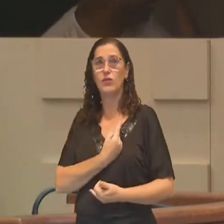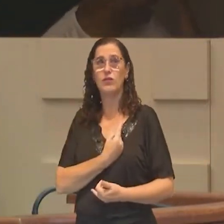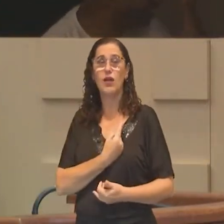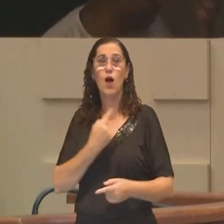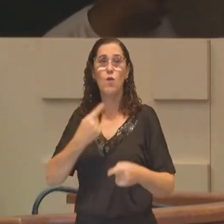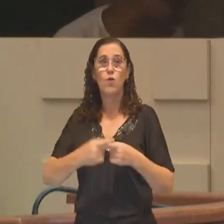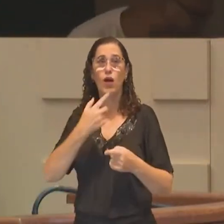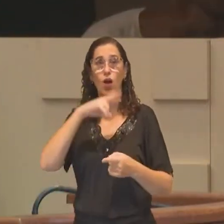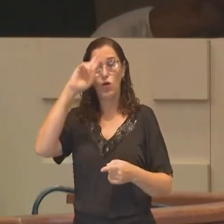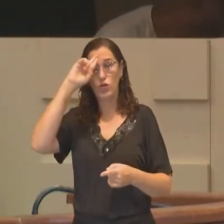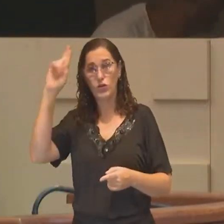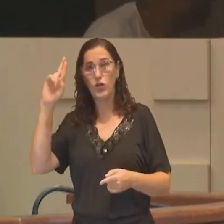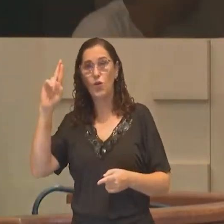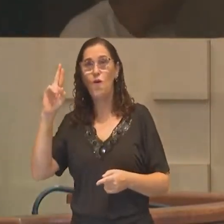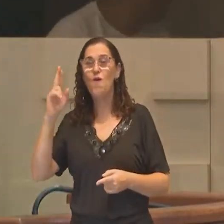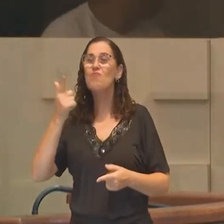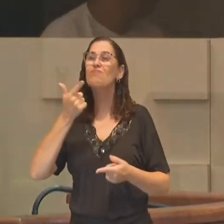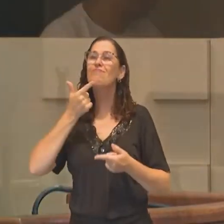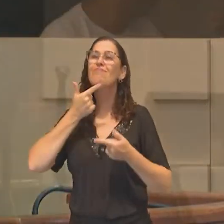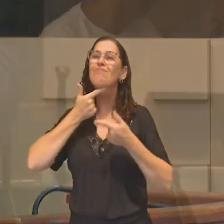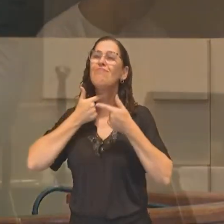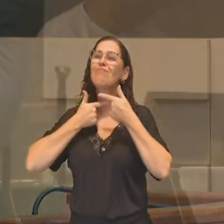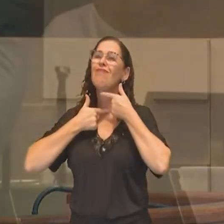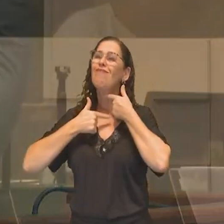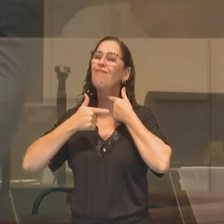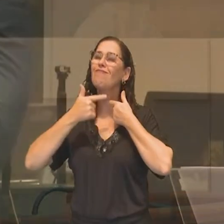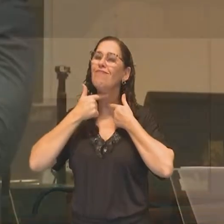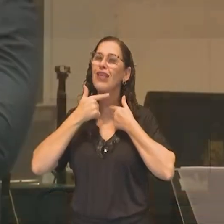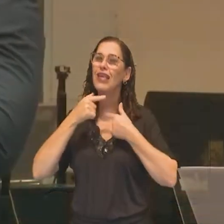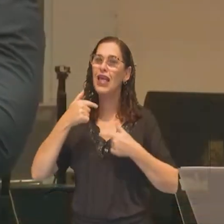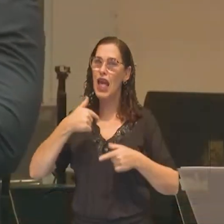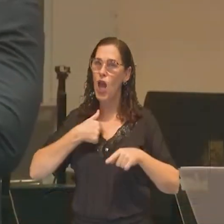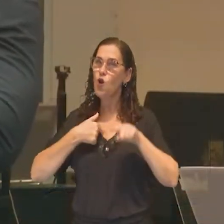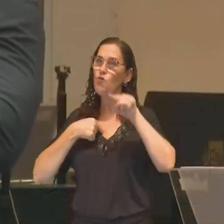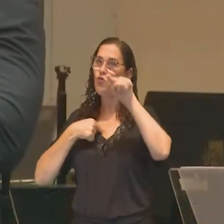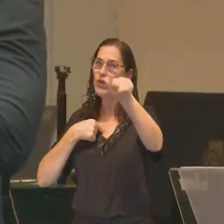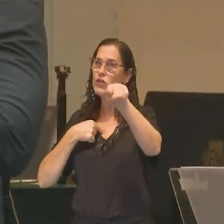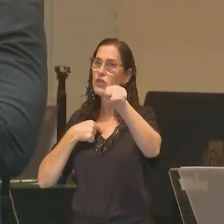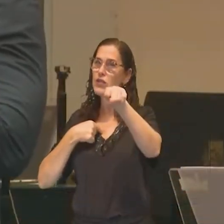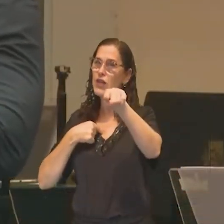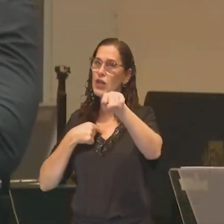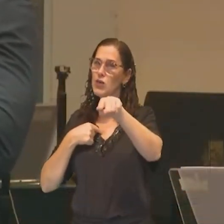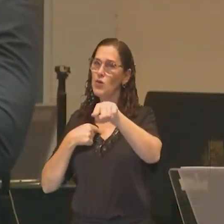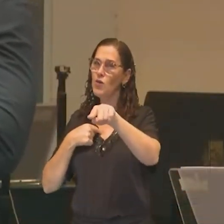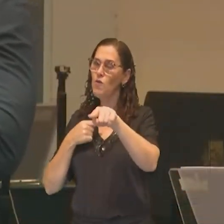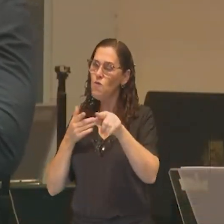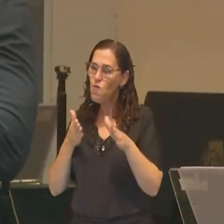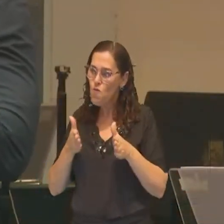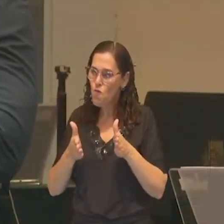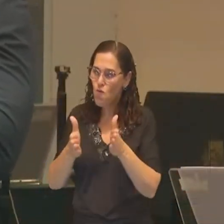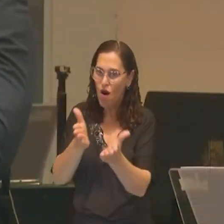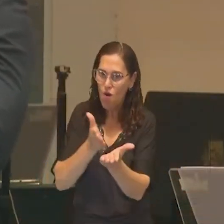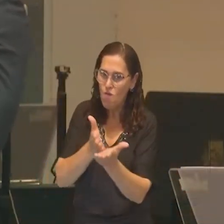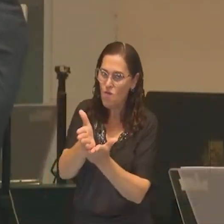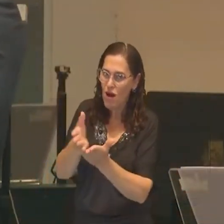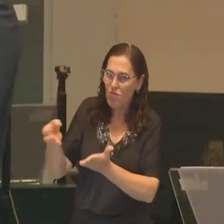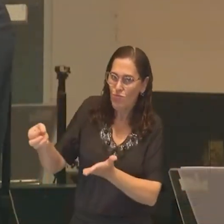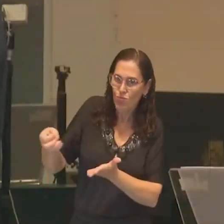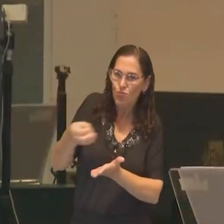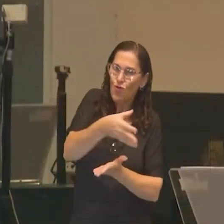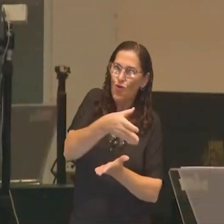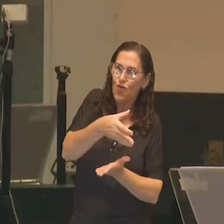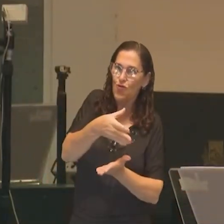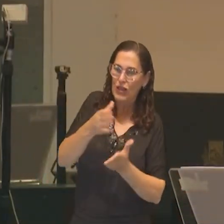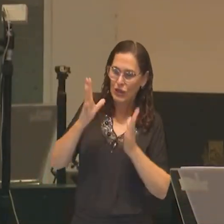porque o Senhor também deseja que eu e você entremos por este caminho, o caminho da renovação, o caminho